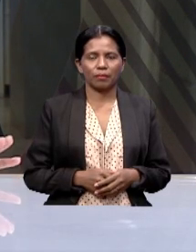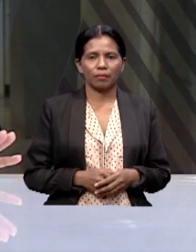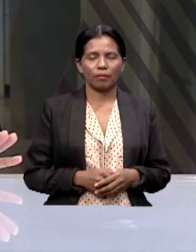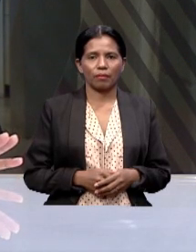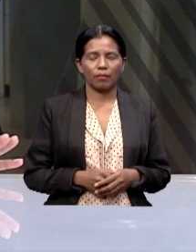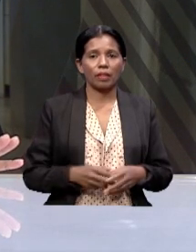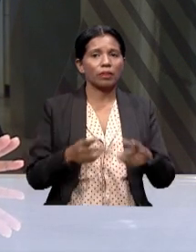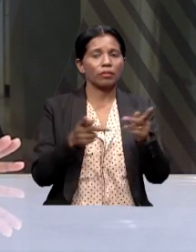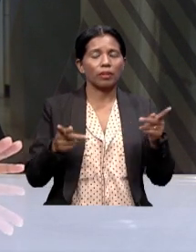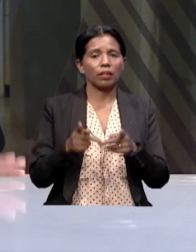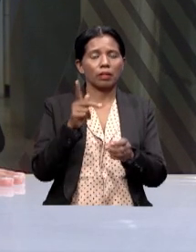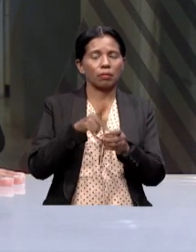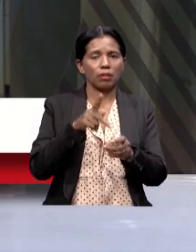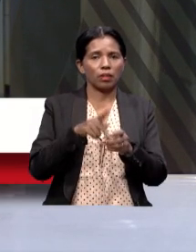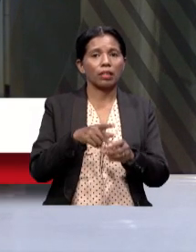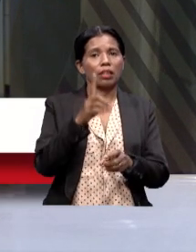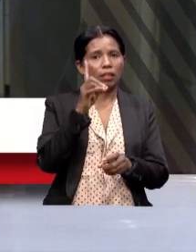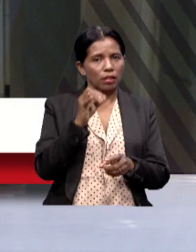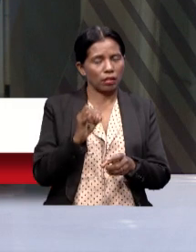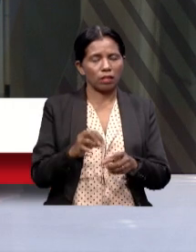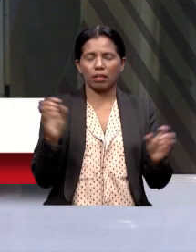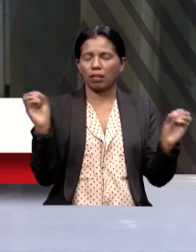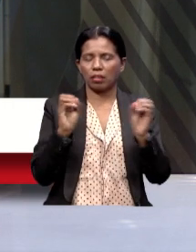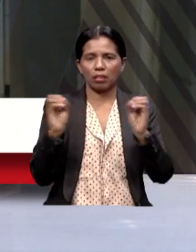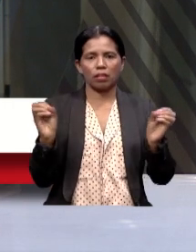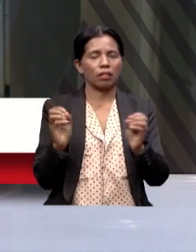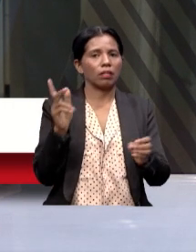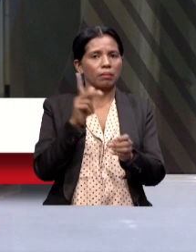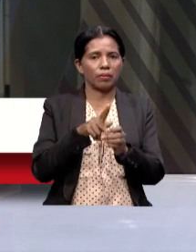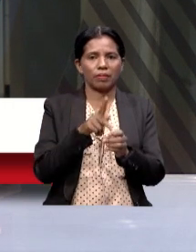Posto de abastecimento de combustível Balon em capital de Lila Iha Gasolina.